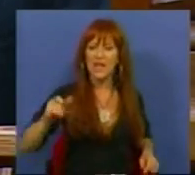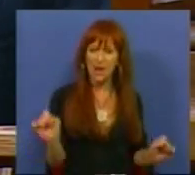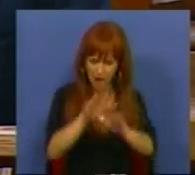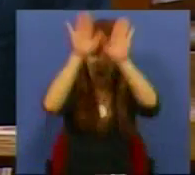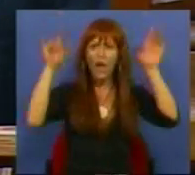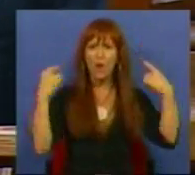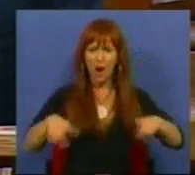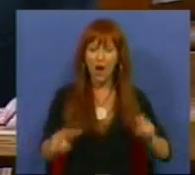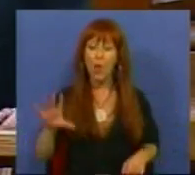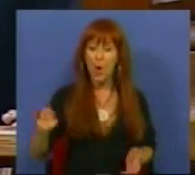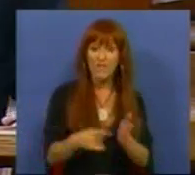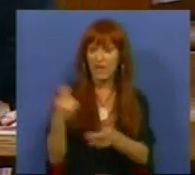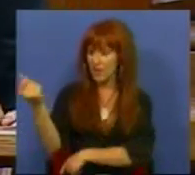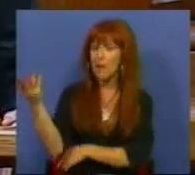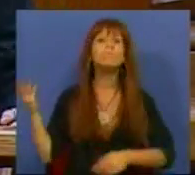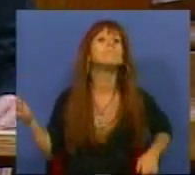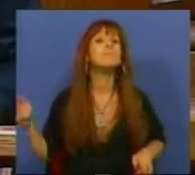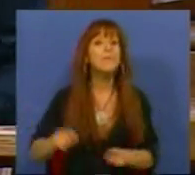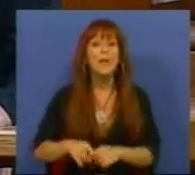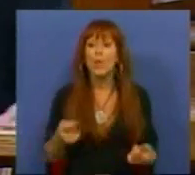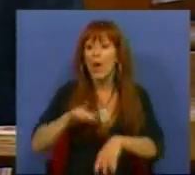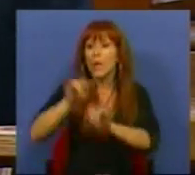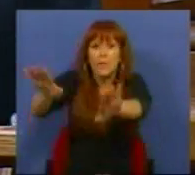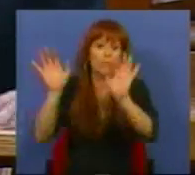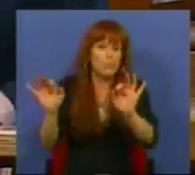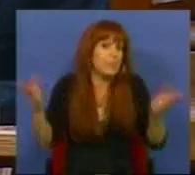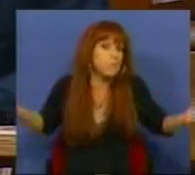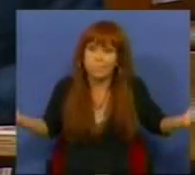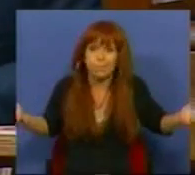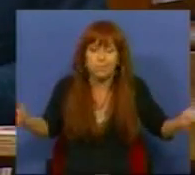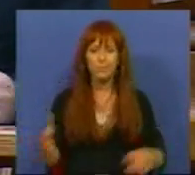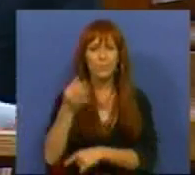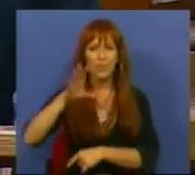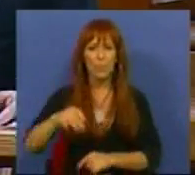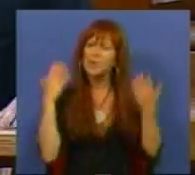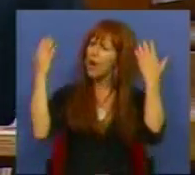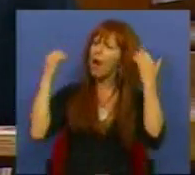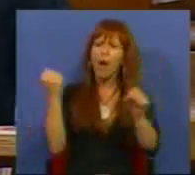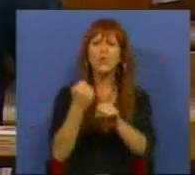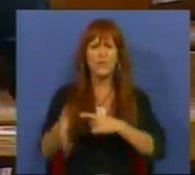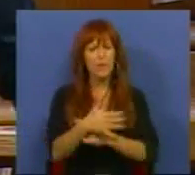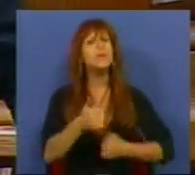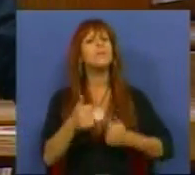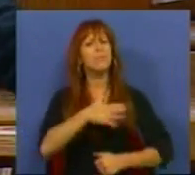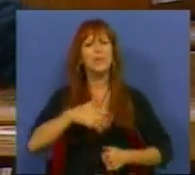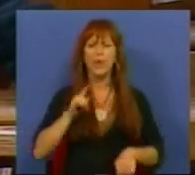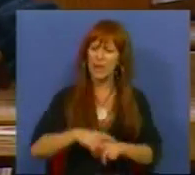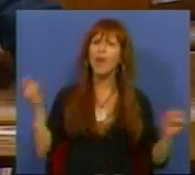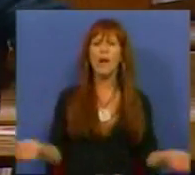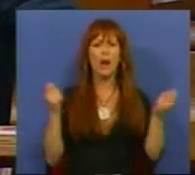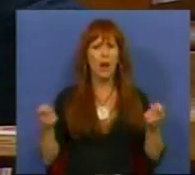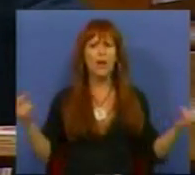claro. Quando faltar o dinheiro, que fiquem doentes por tratar. O PS elogiou o Serviço Nacional de Saúde durante a